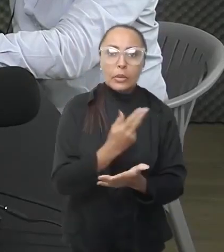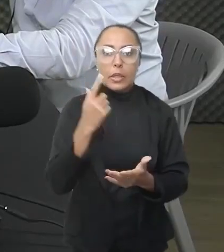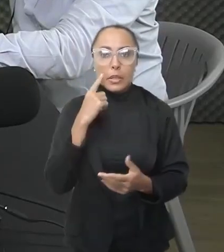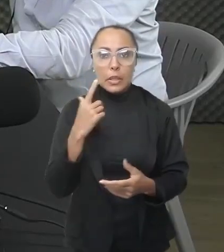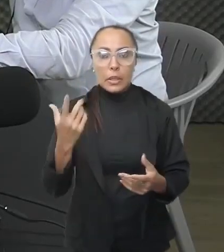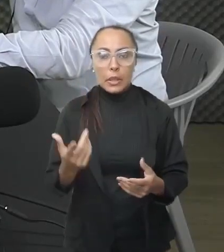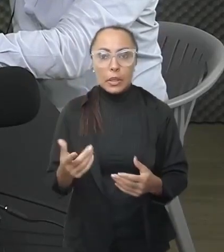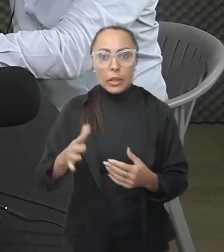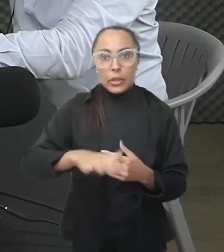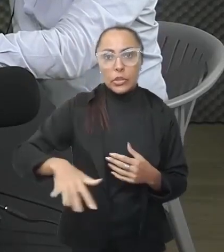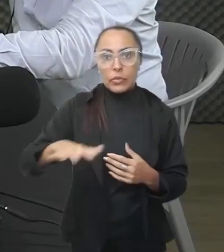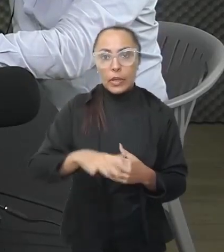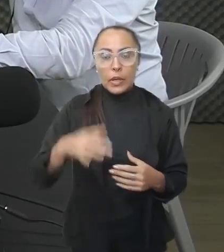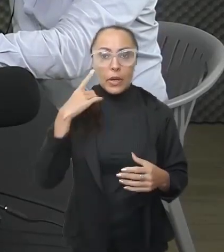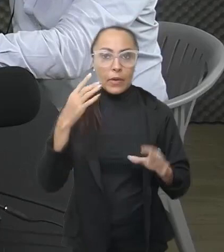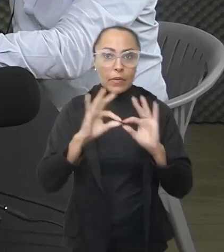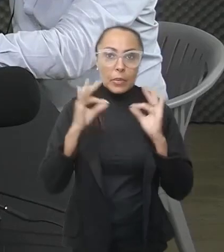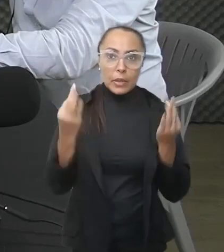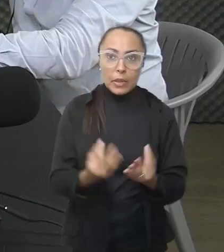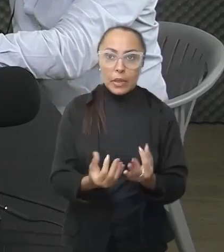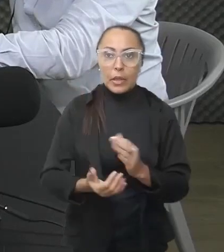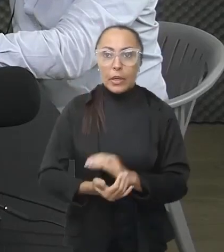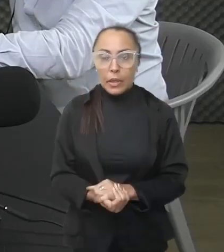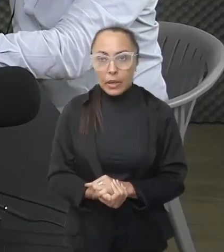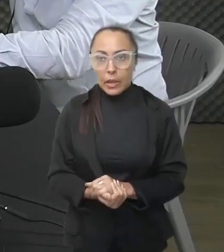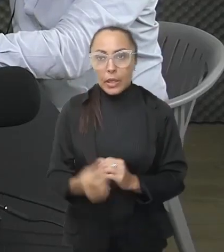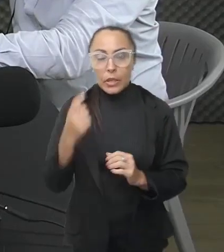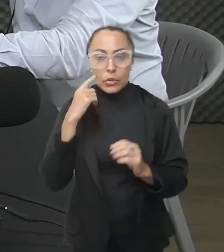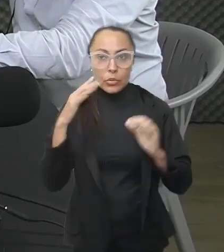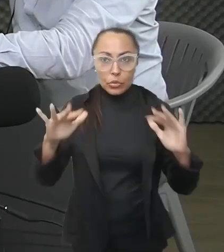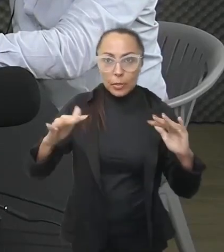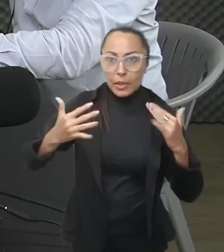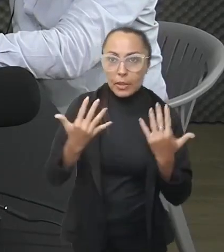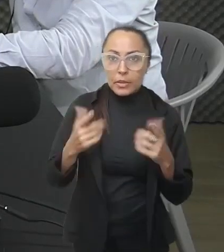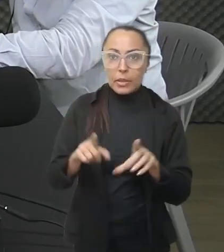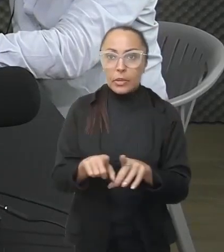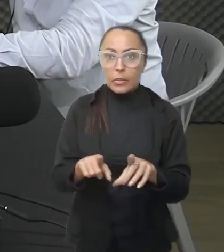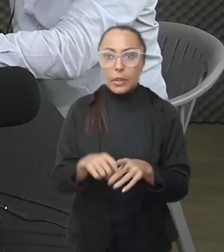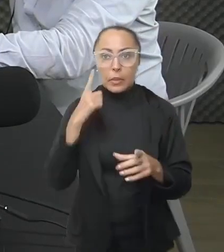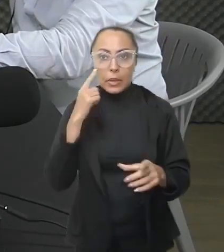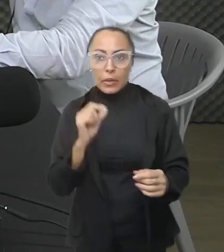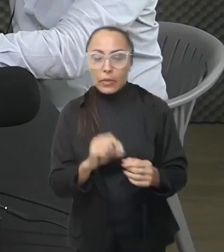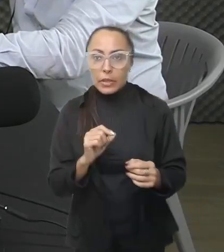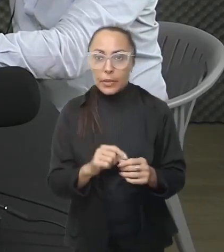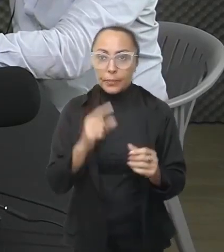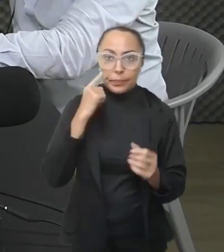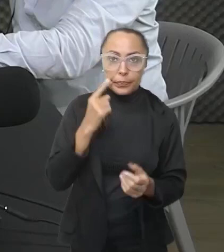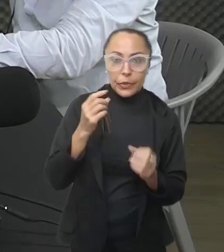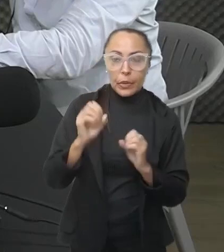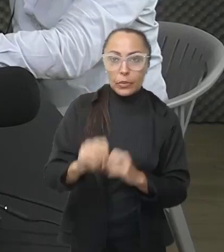esfera familiar. Então, isso aí chama atenção para que a gente busque fazer uma educação